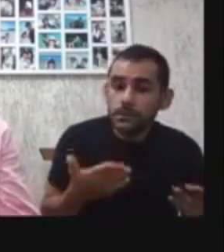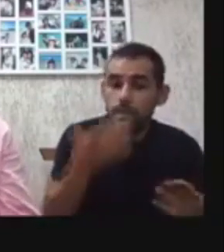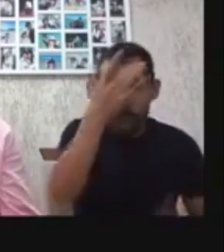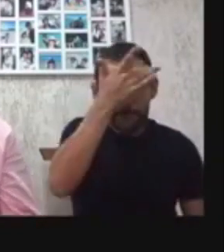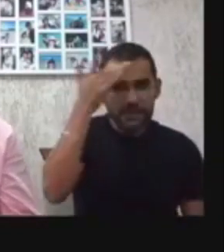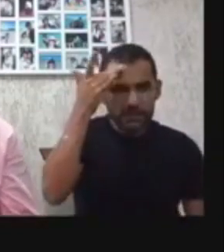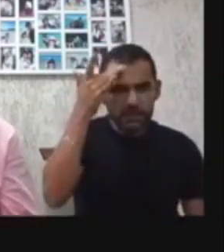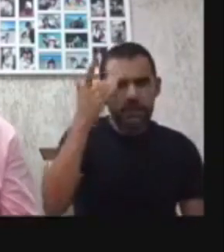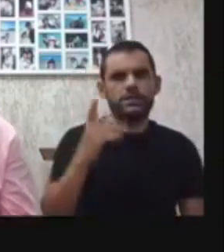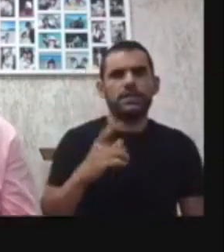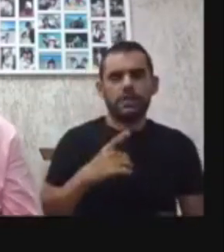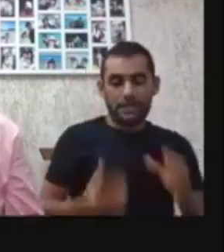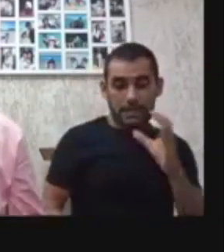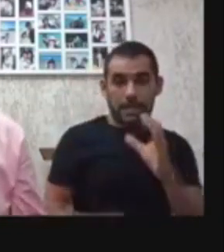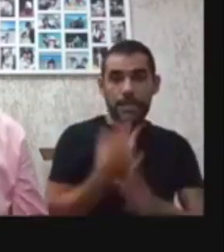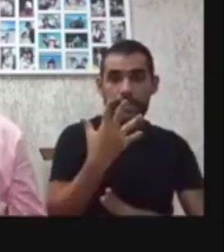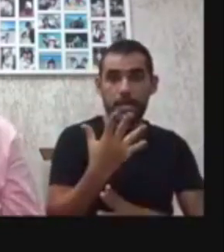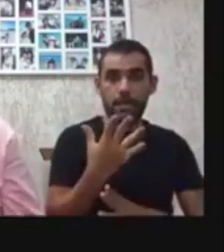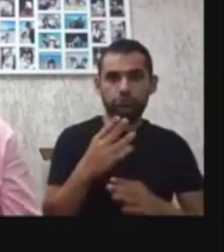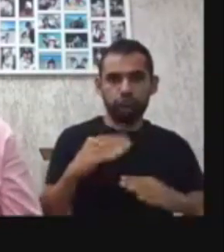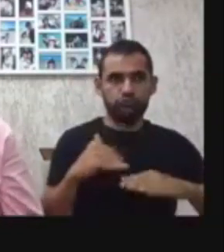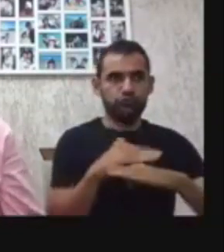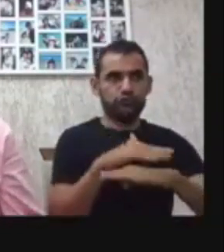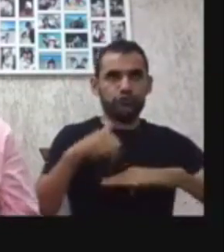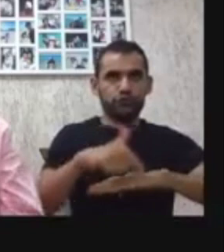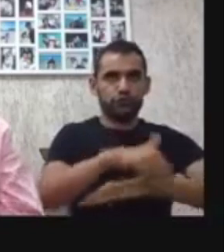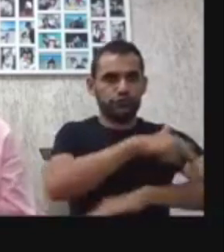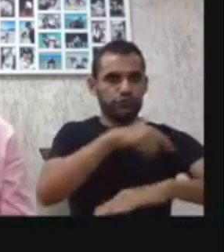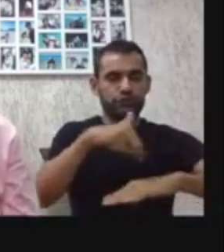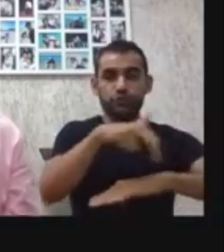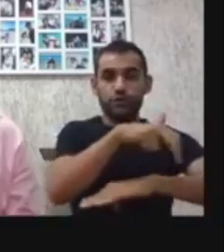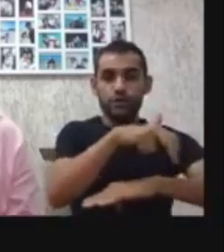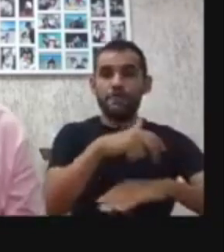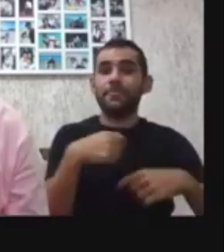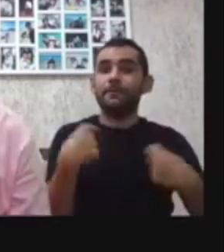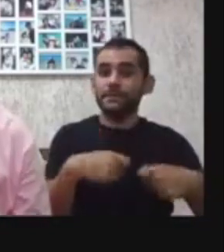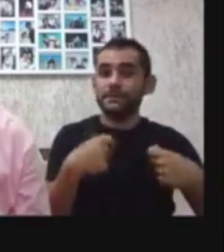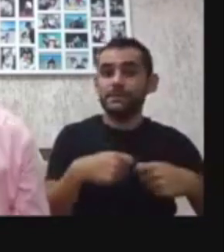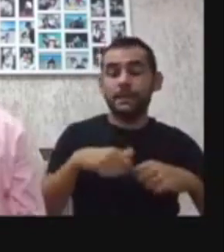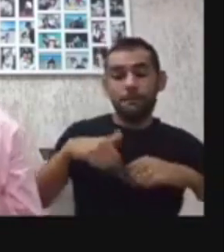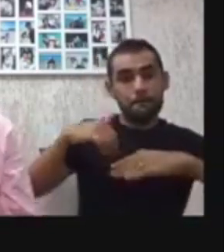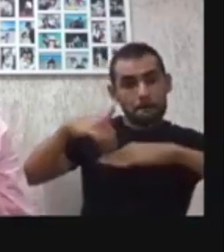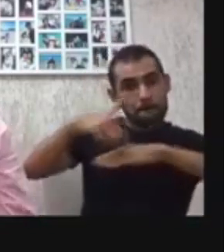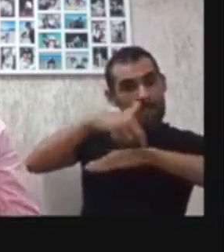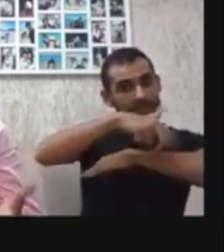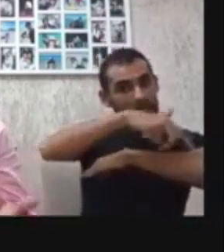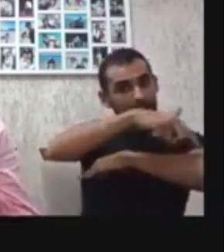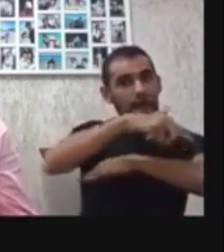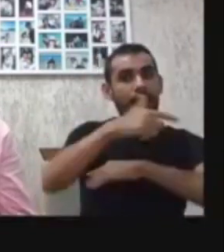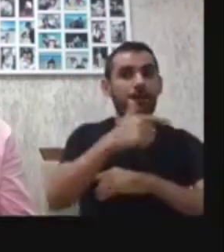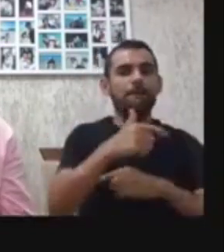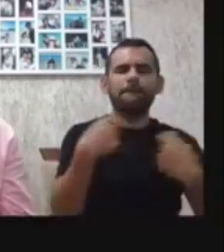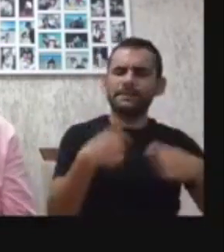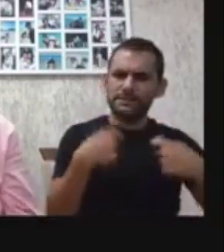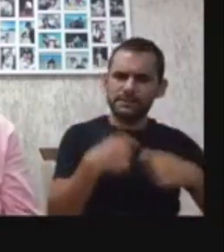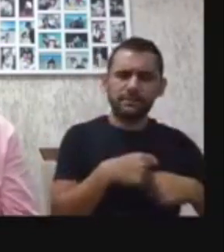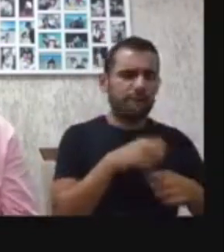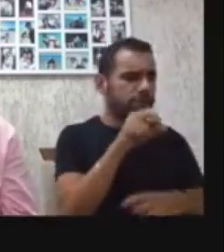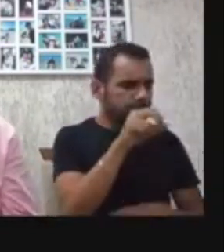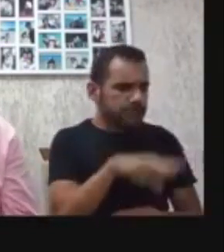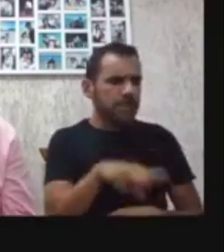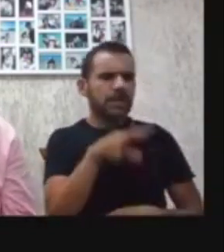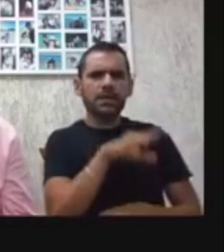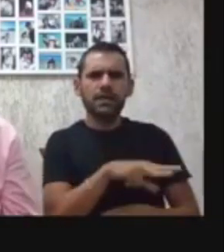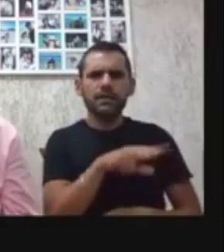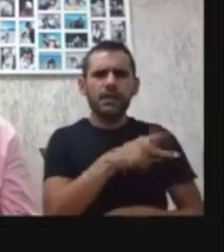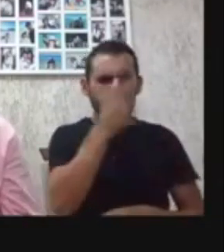estão realizando essas obras em São João del Rei, que são muito importantes, nós precisávamos mesmo dessas passarelas, mas que as coisas sejam revistas e que